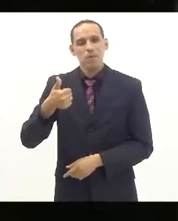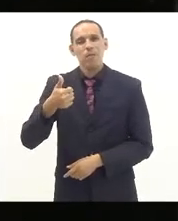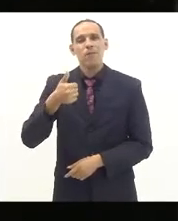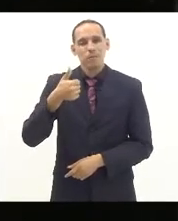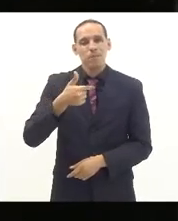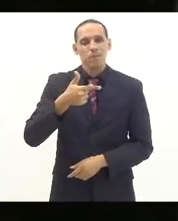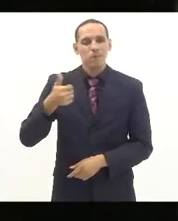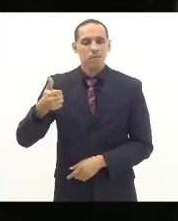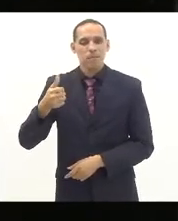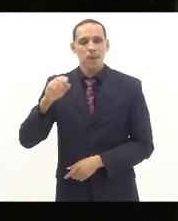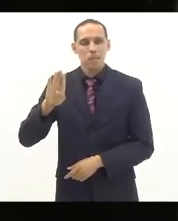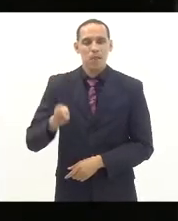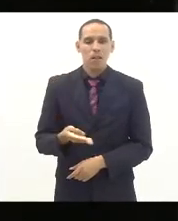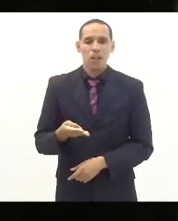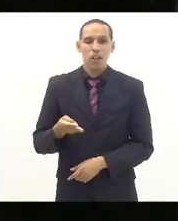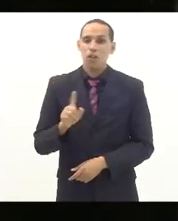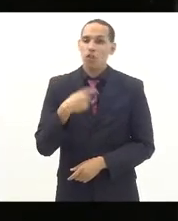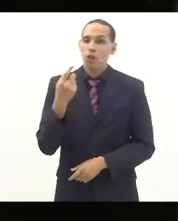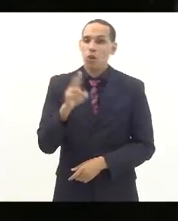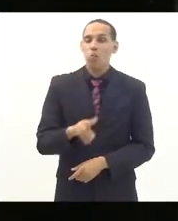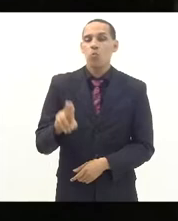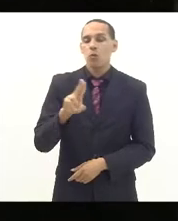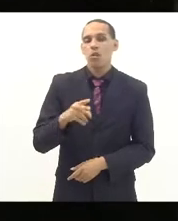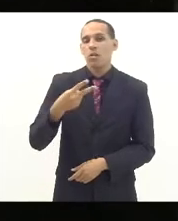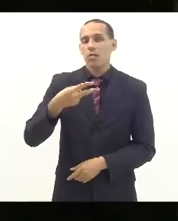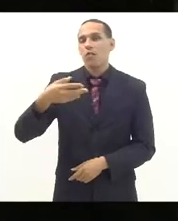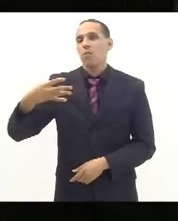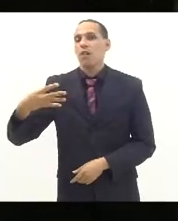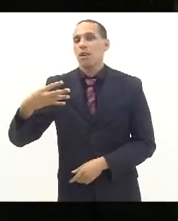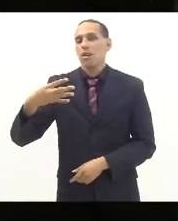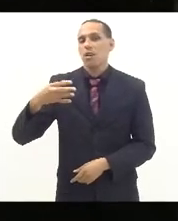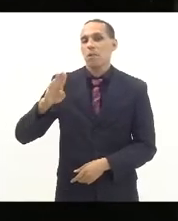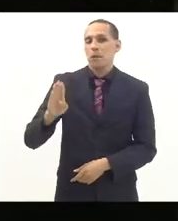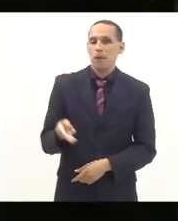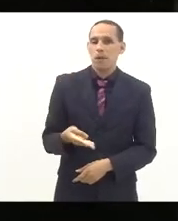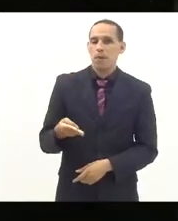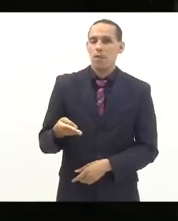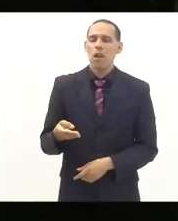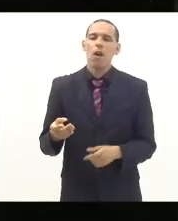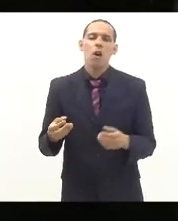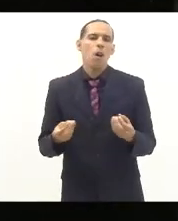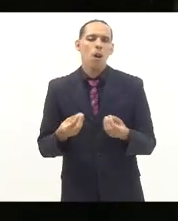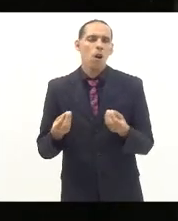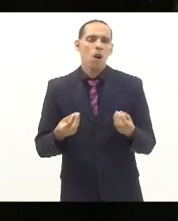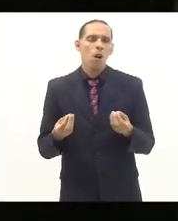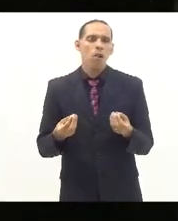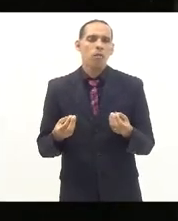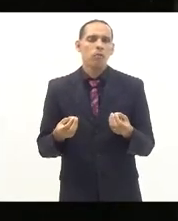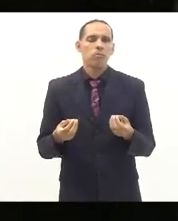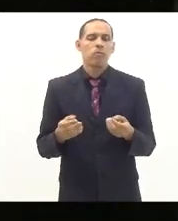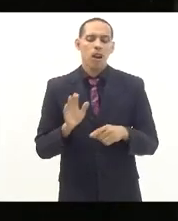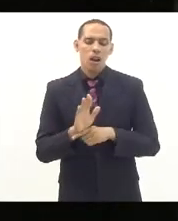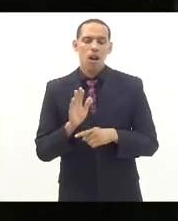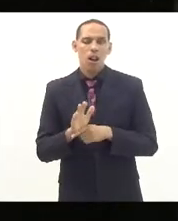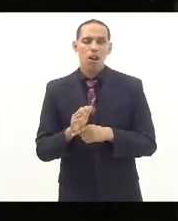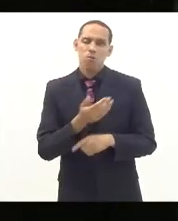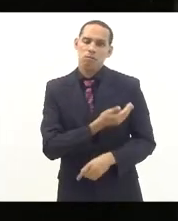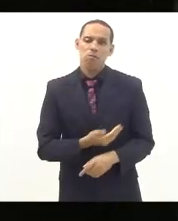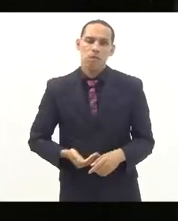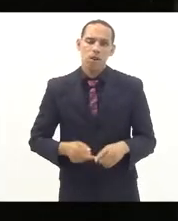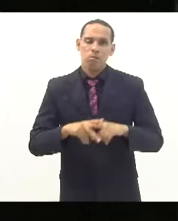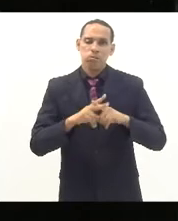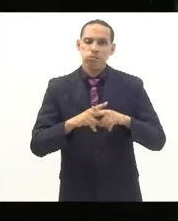aí vamos utilizar 24 bilhões no custeio da máquina o que sobe é